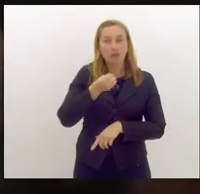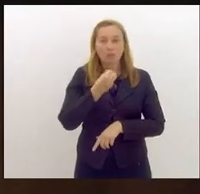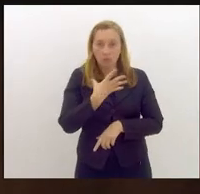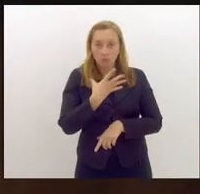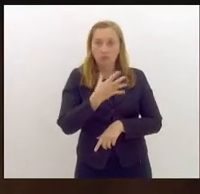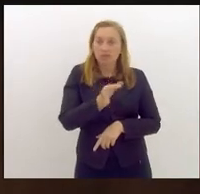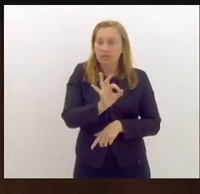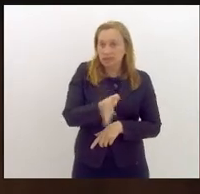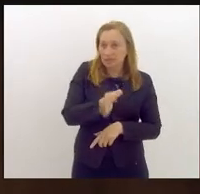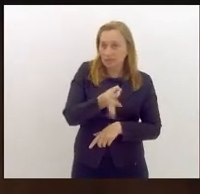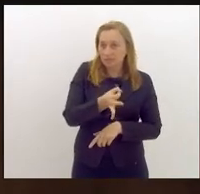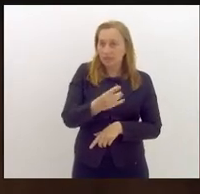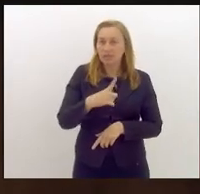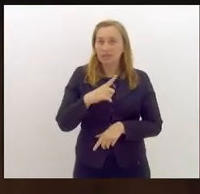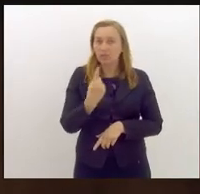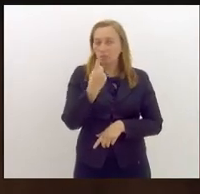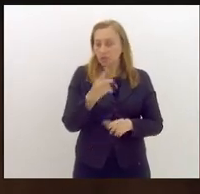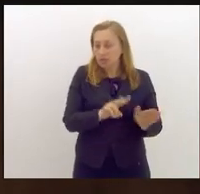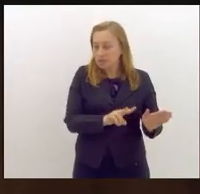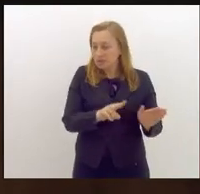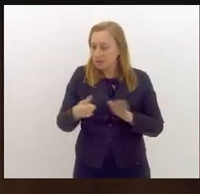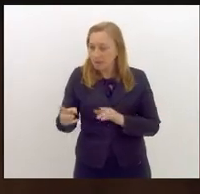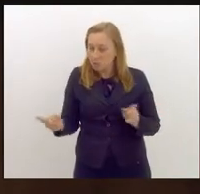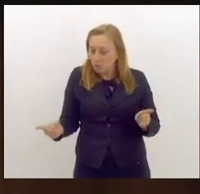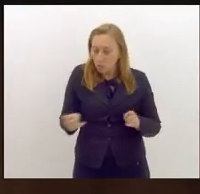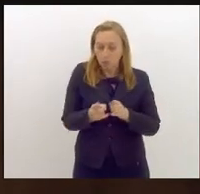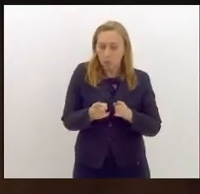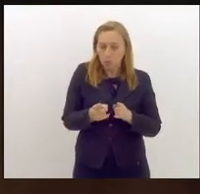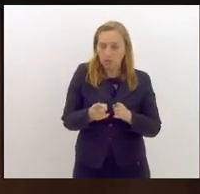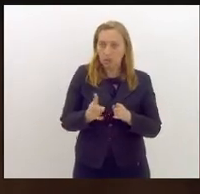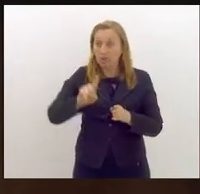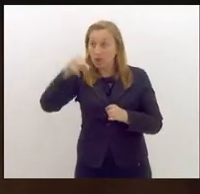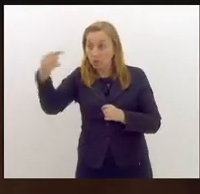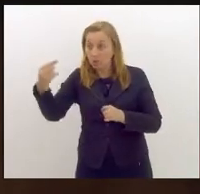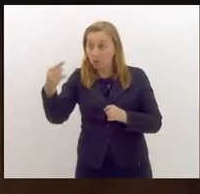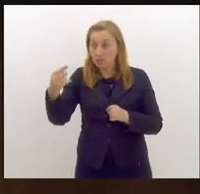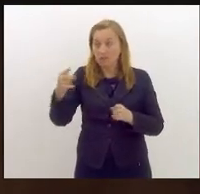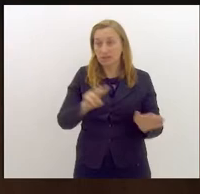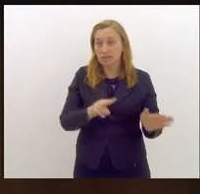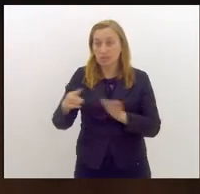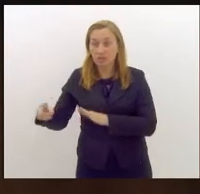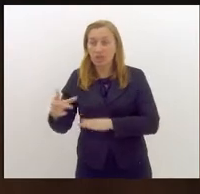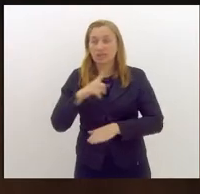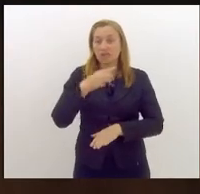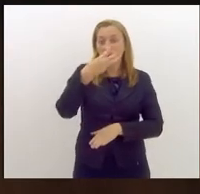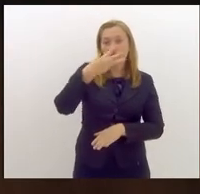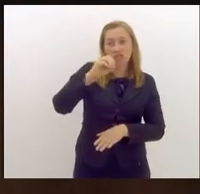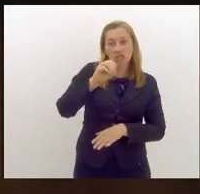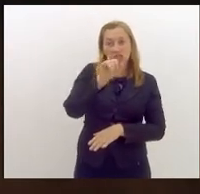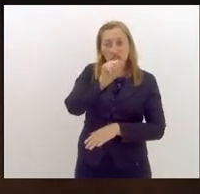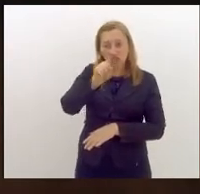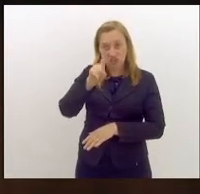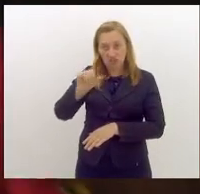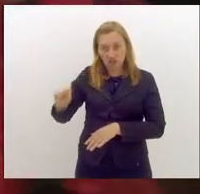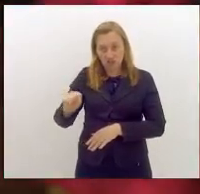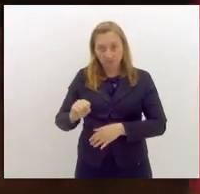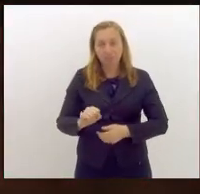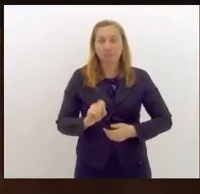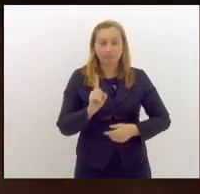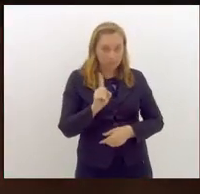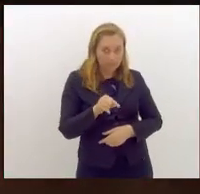concretamente temos uma semana curta semana que vem Temos 30 dias pela frente